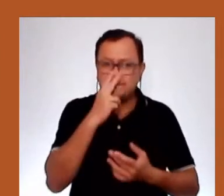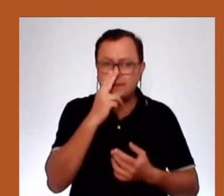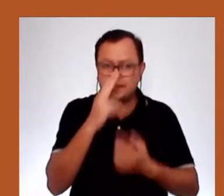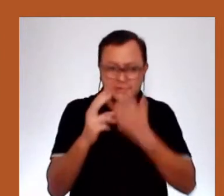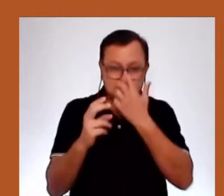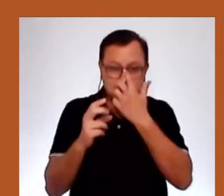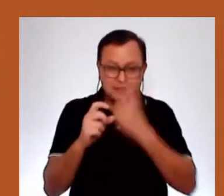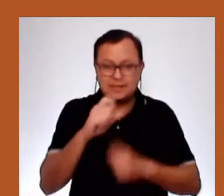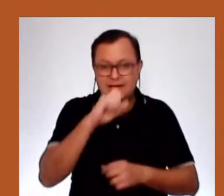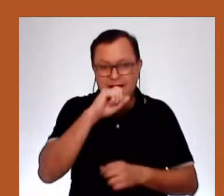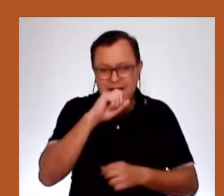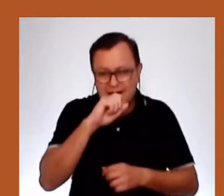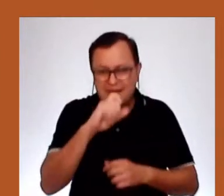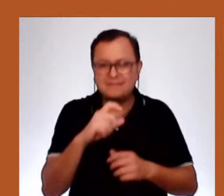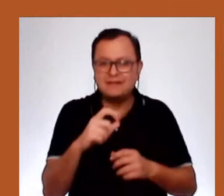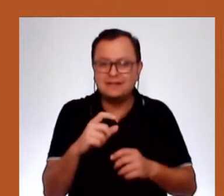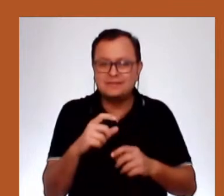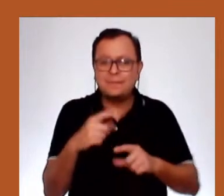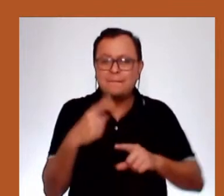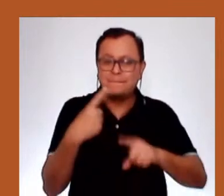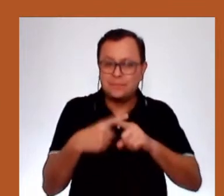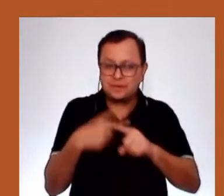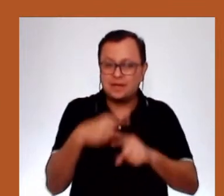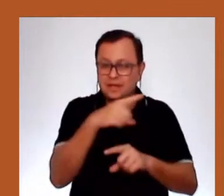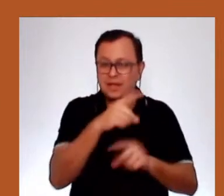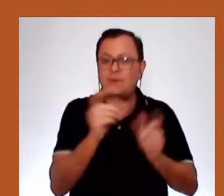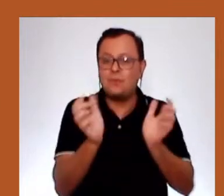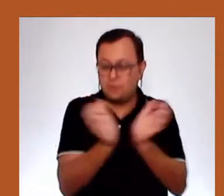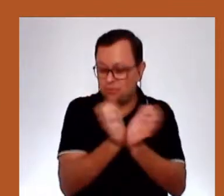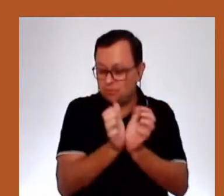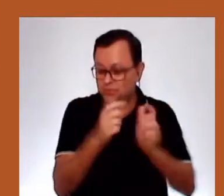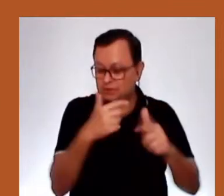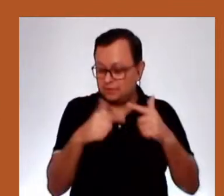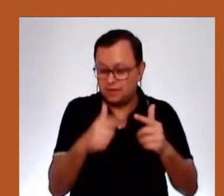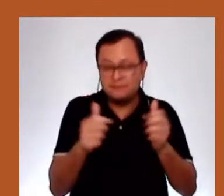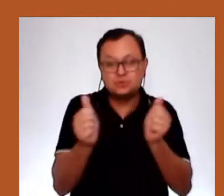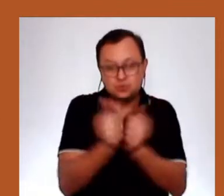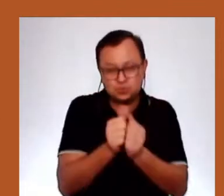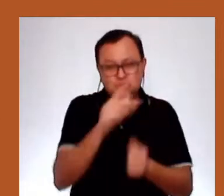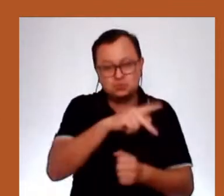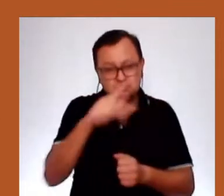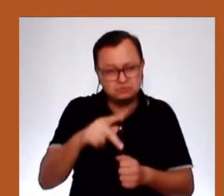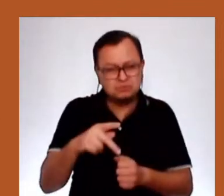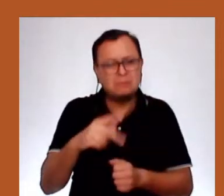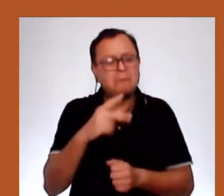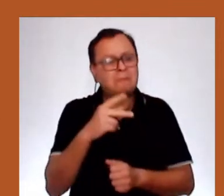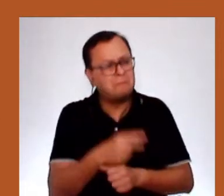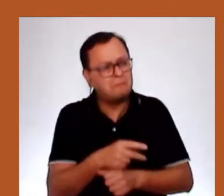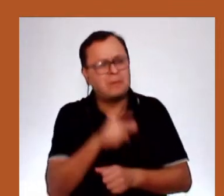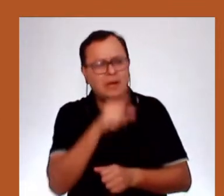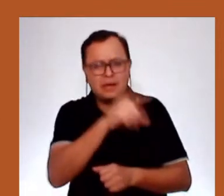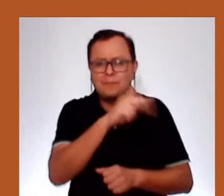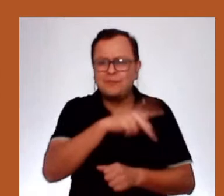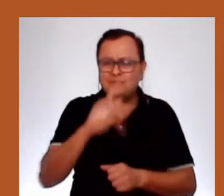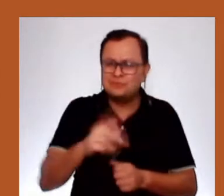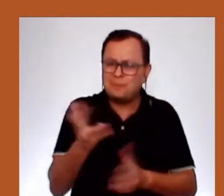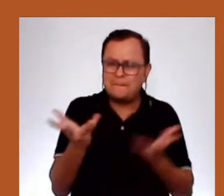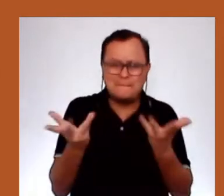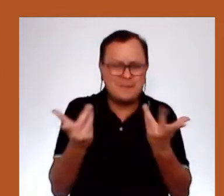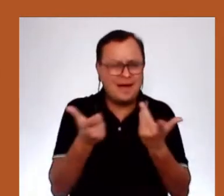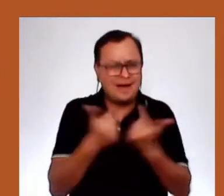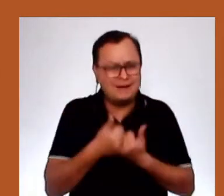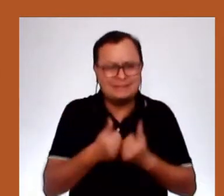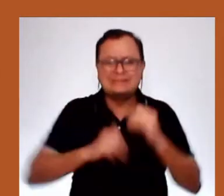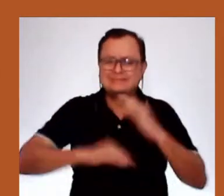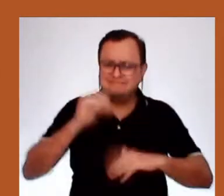que trabalhava com o professor. Eu falava assim, meu Deus do céu, deve ser uma coisa assim, maravilhosa as pessoas que